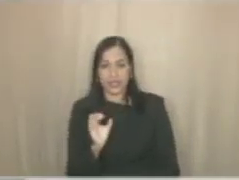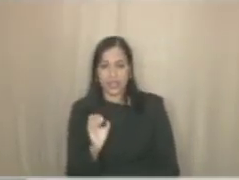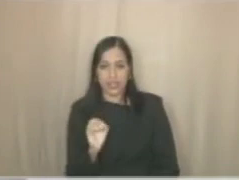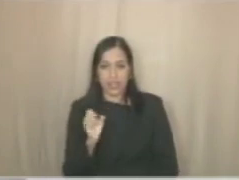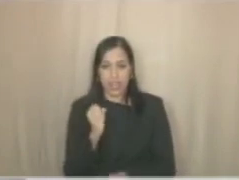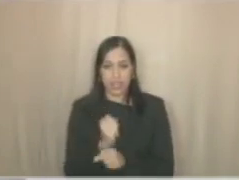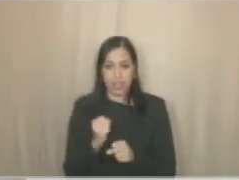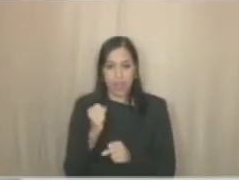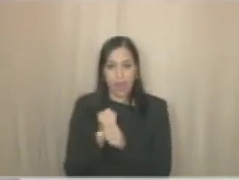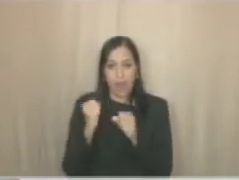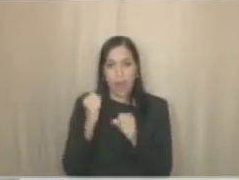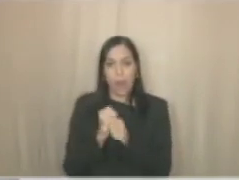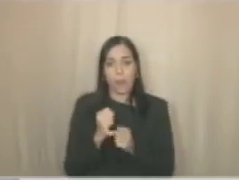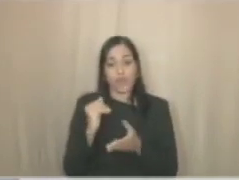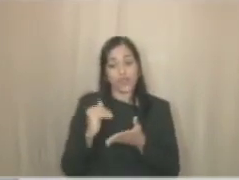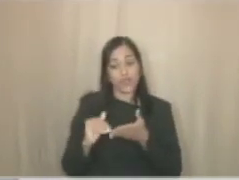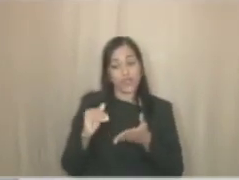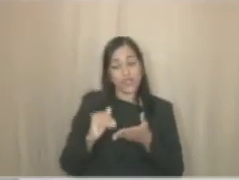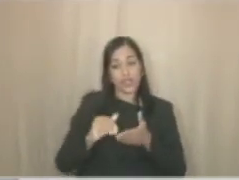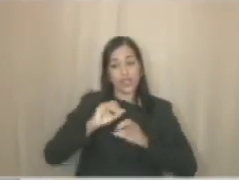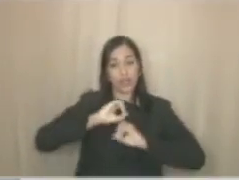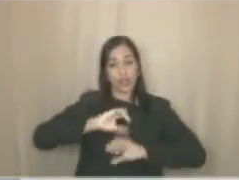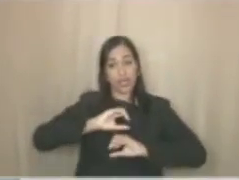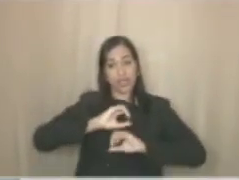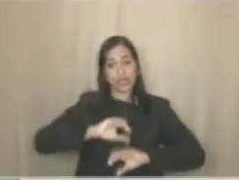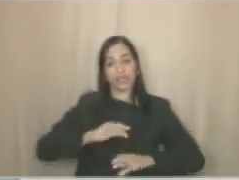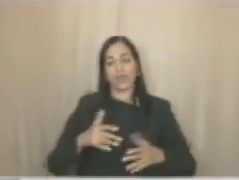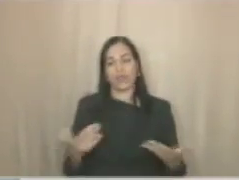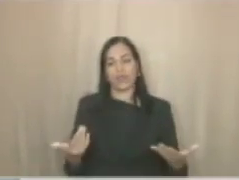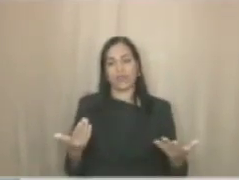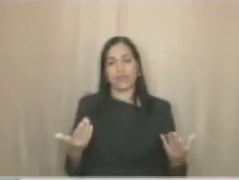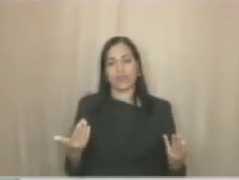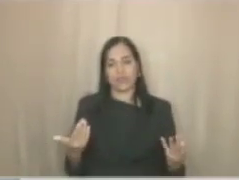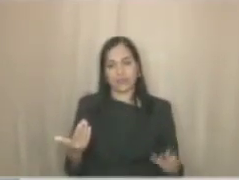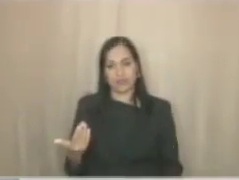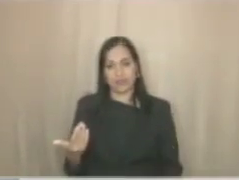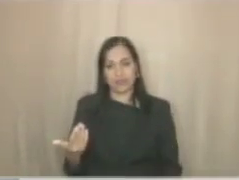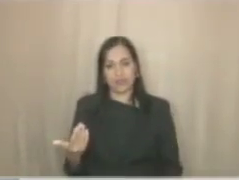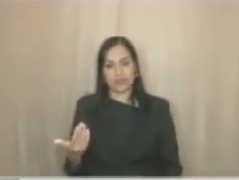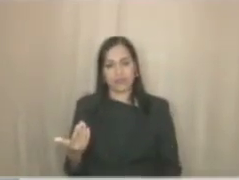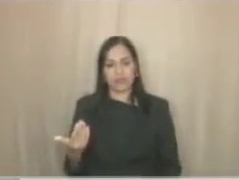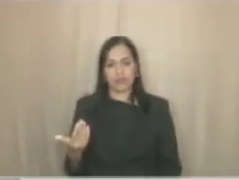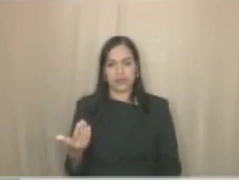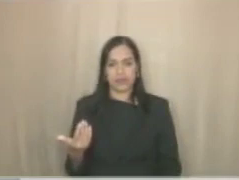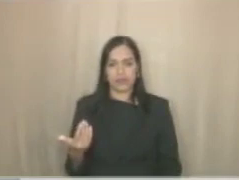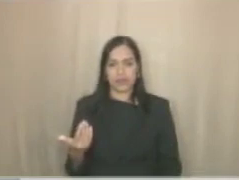obras só na Secretaria de Educação. Naturalmente que pode ocorrer